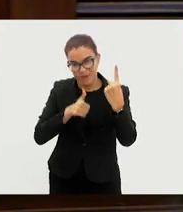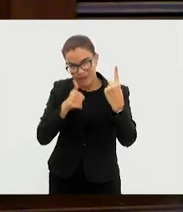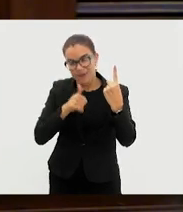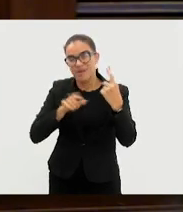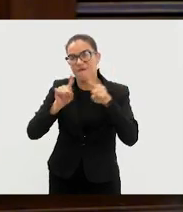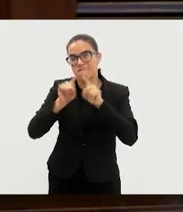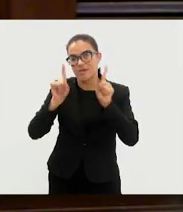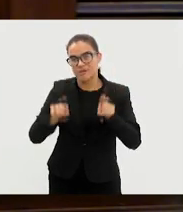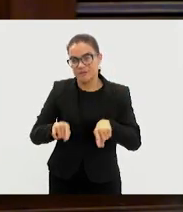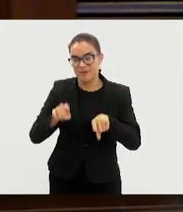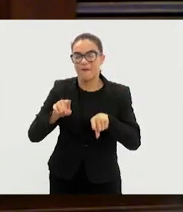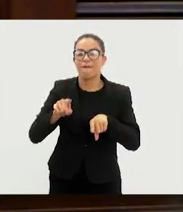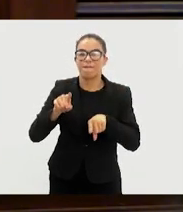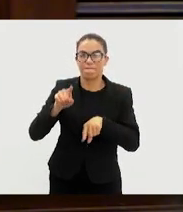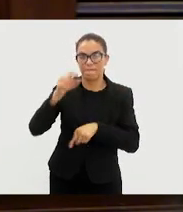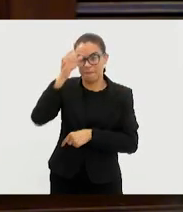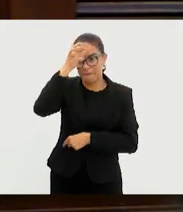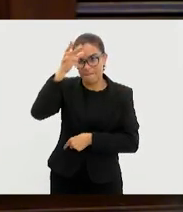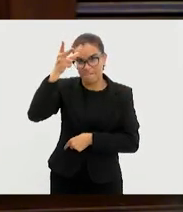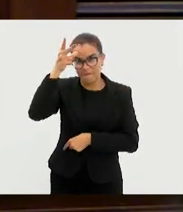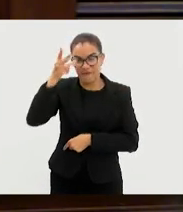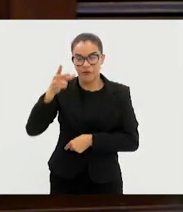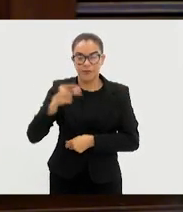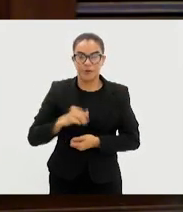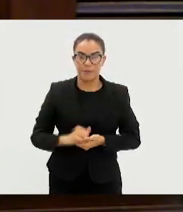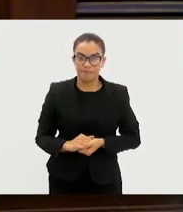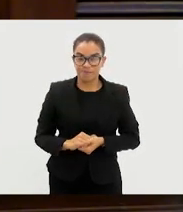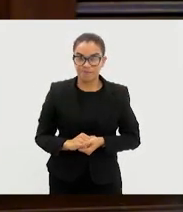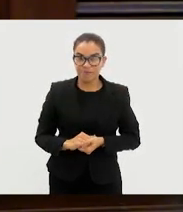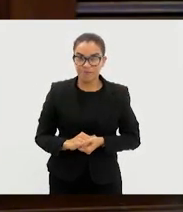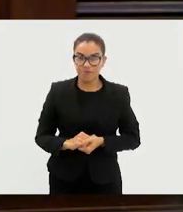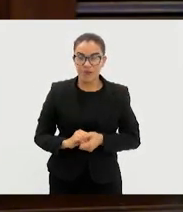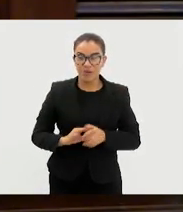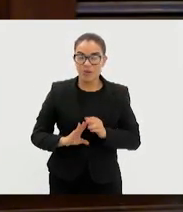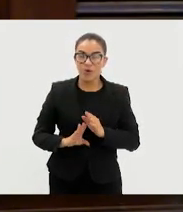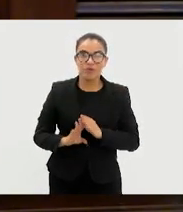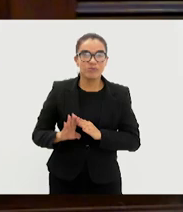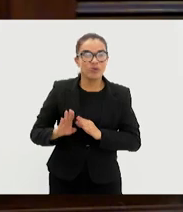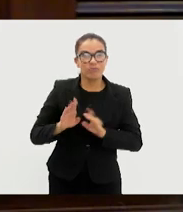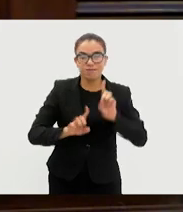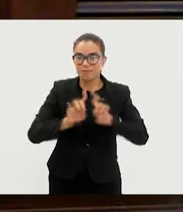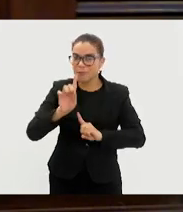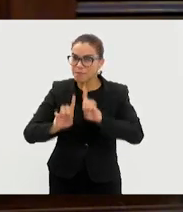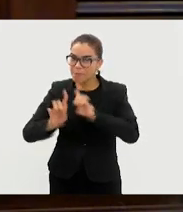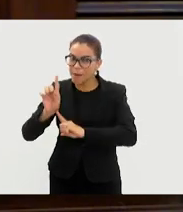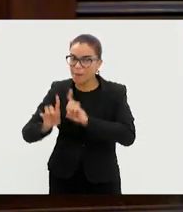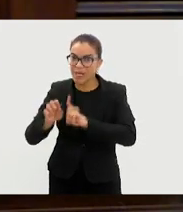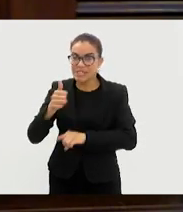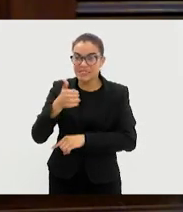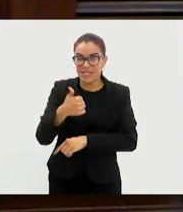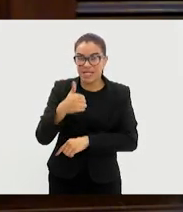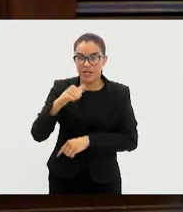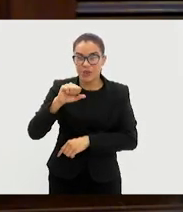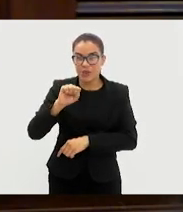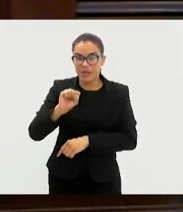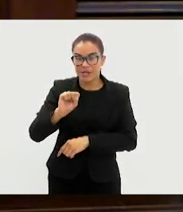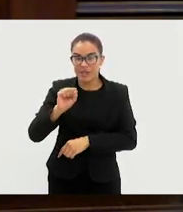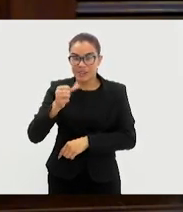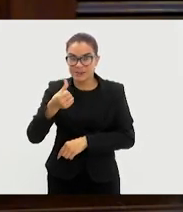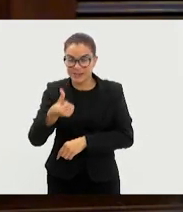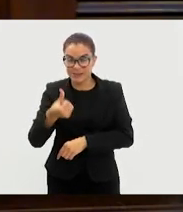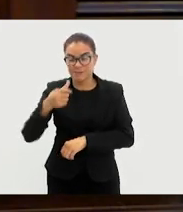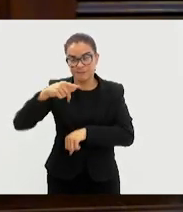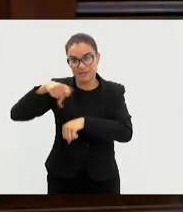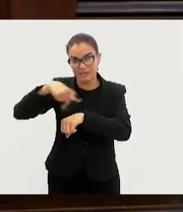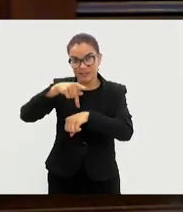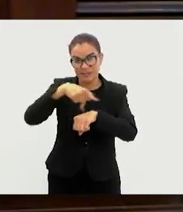cargos eletivos municipais. No ranking geral medido em 186 países, a